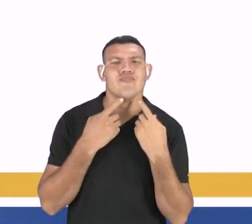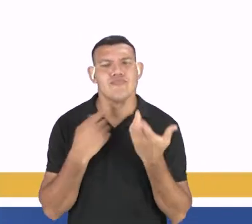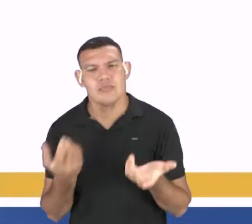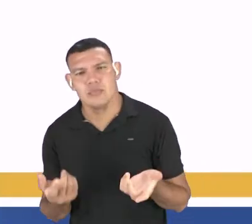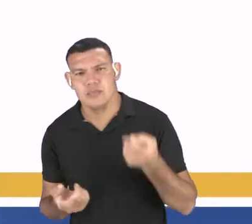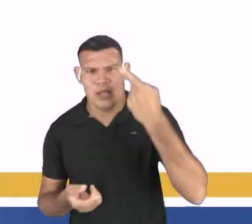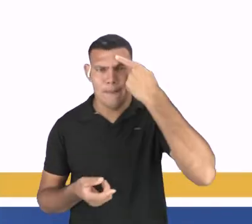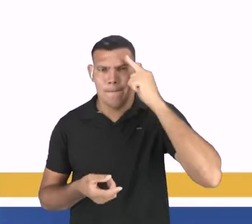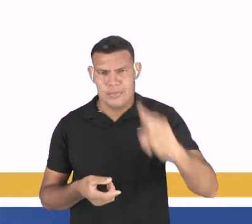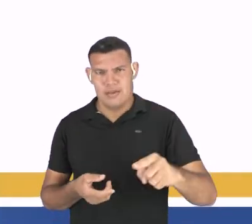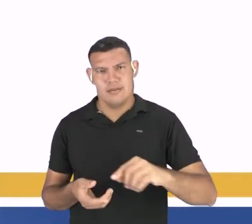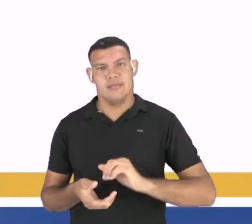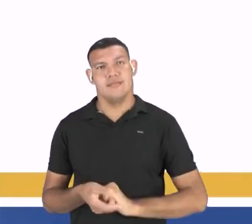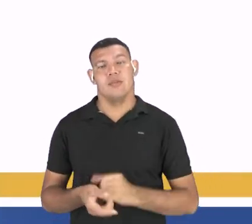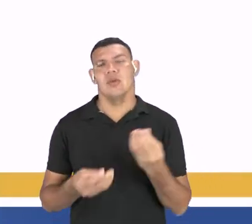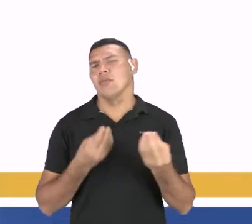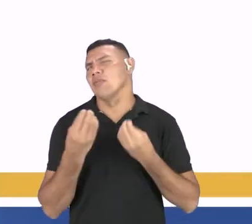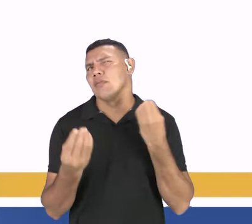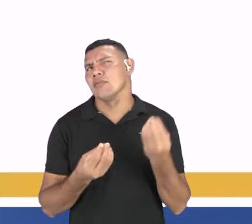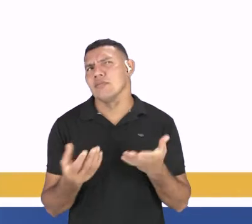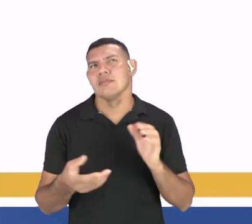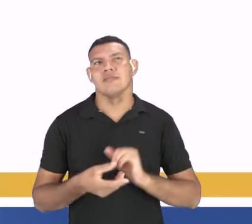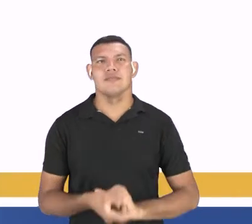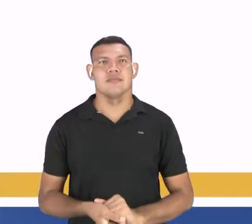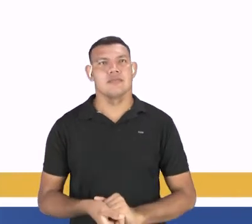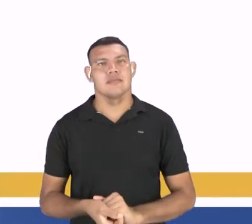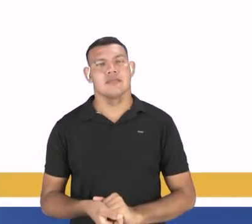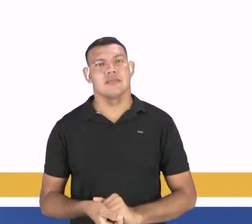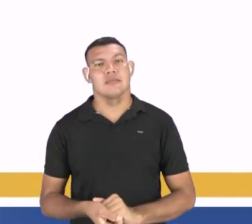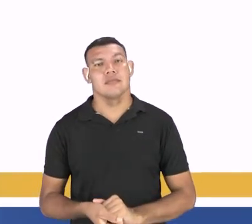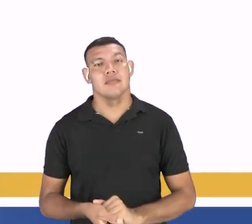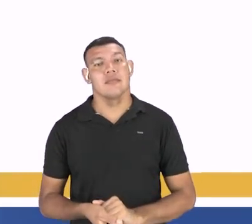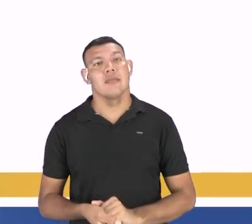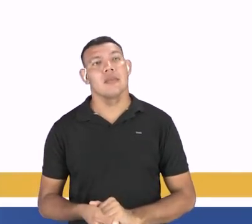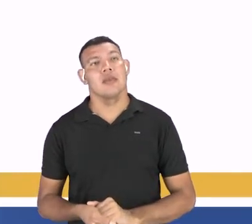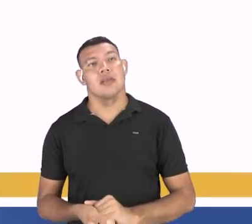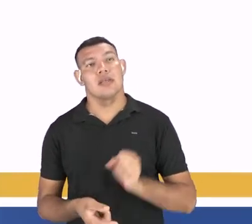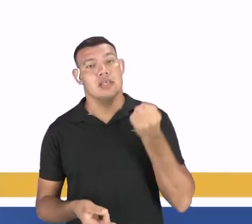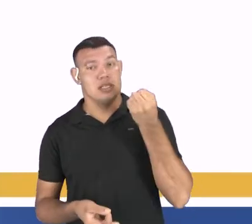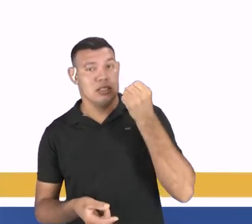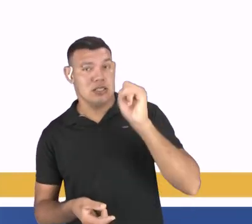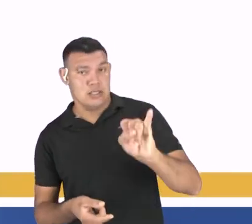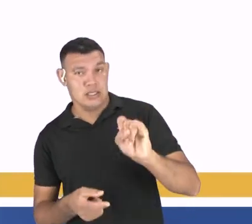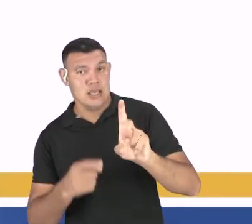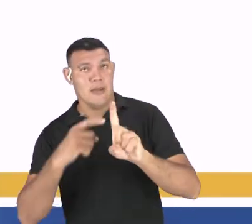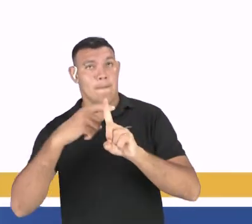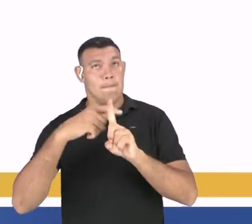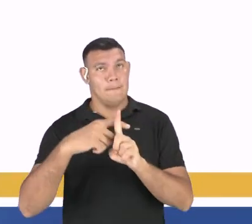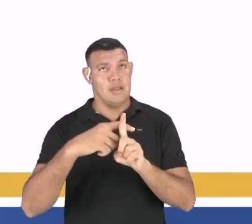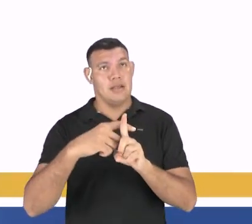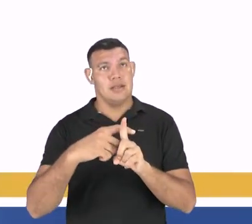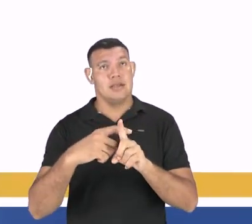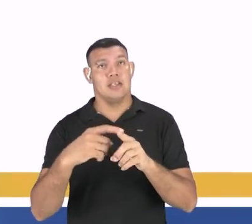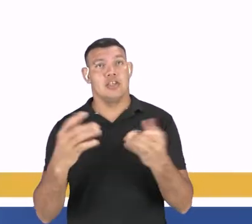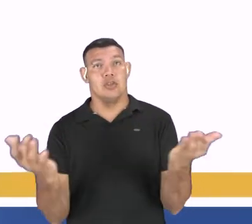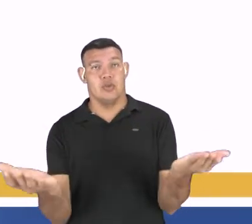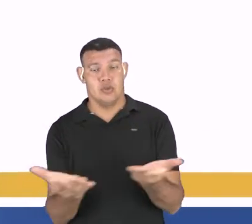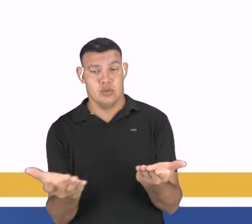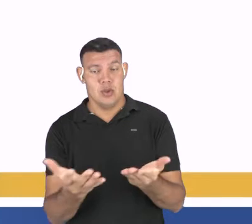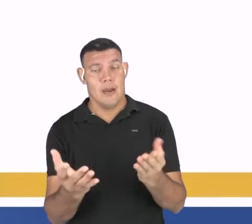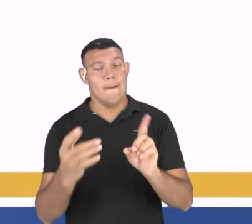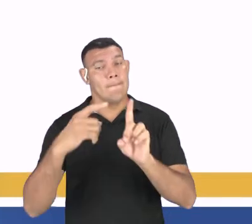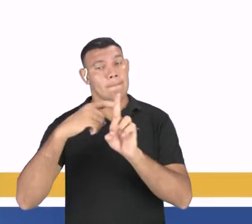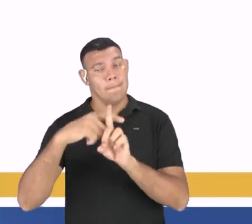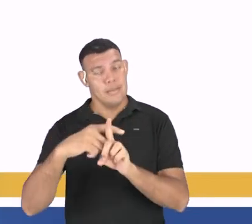utilizado. Como? Se você vai utilizar o se, um verbo em presente e um verbo no imperativo. Professor, não